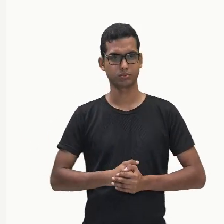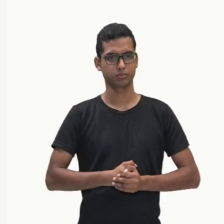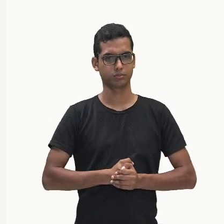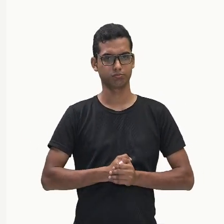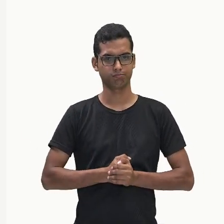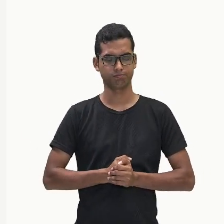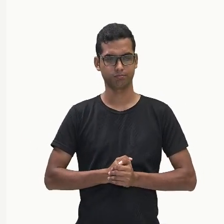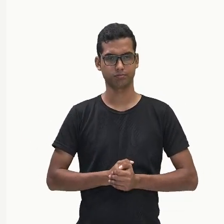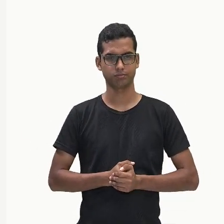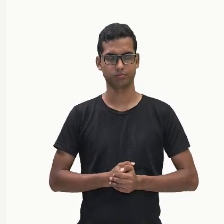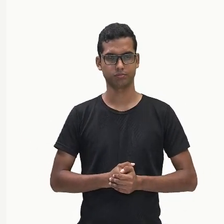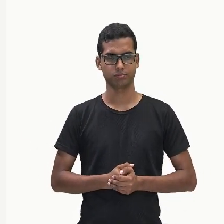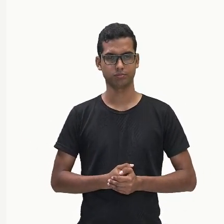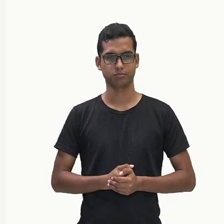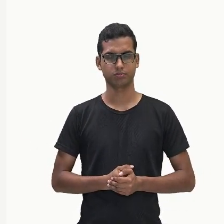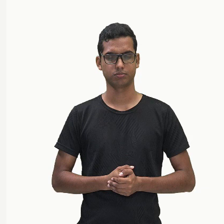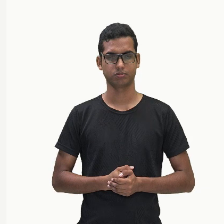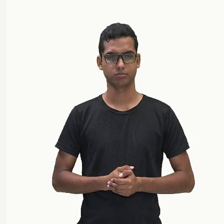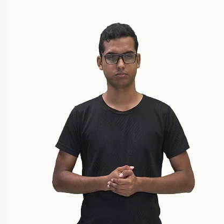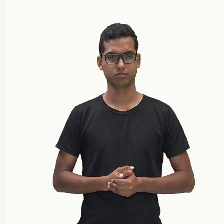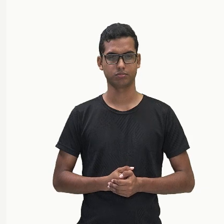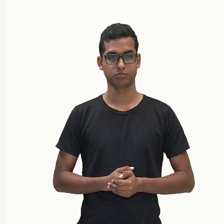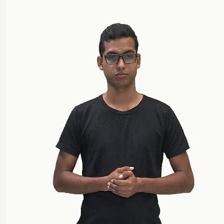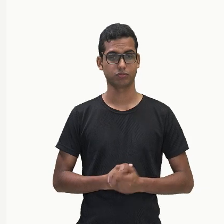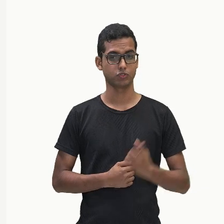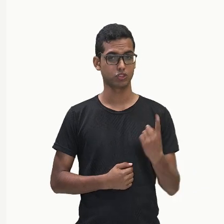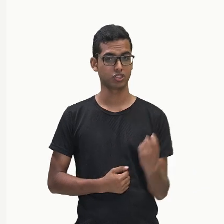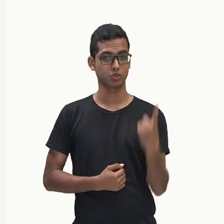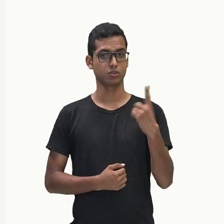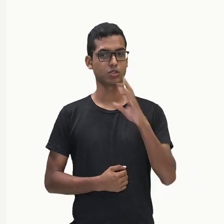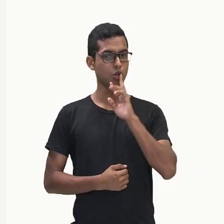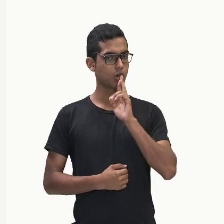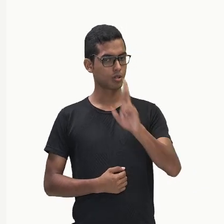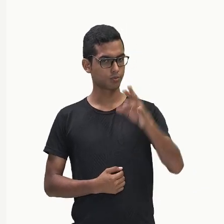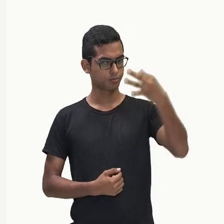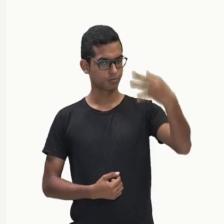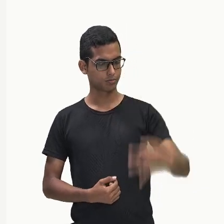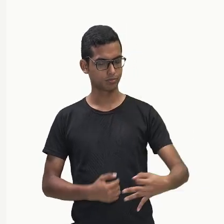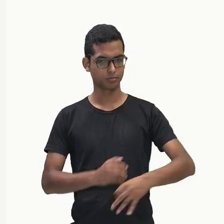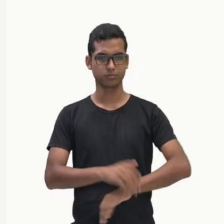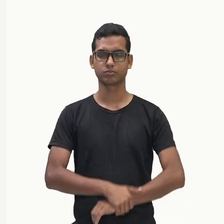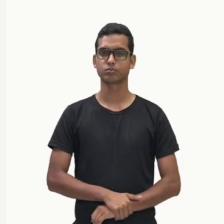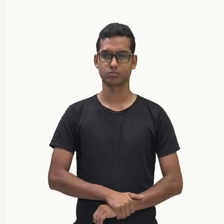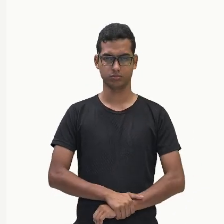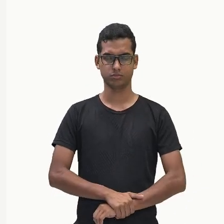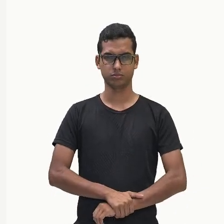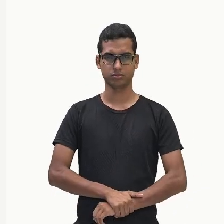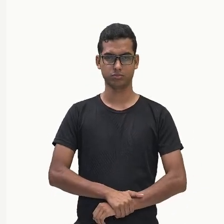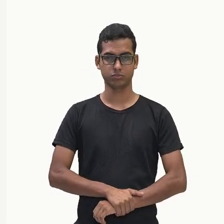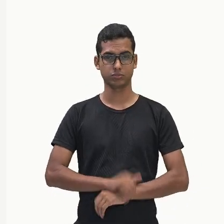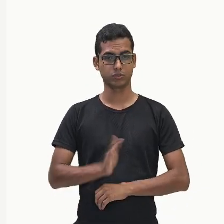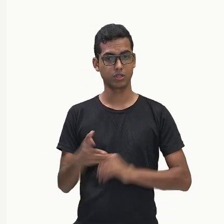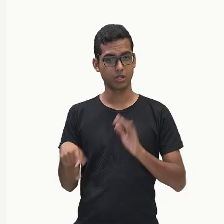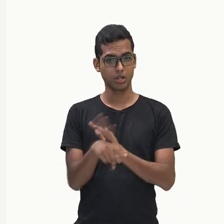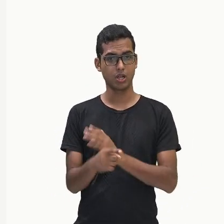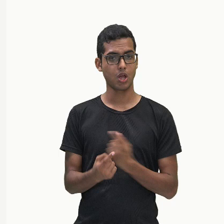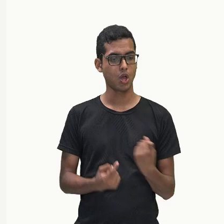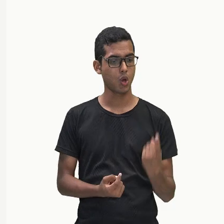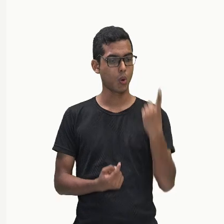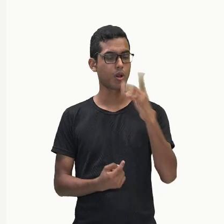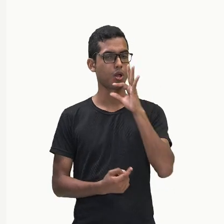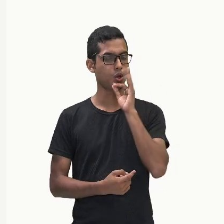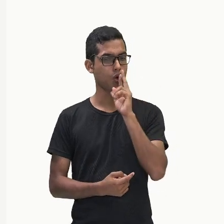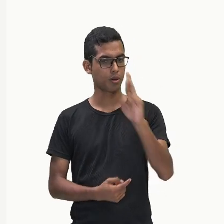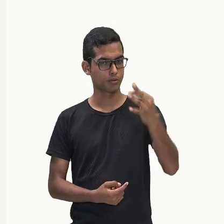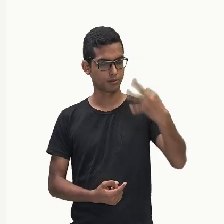tá? Vai ser a única solução. Como é a única solução, tá?